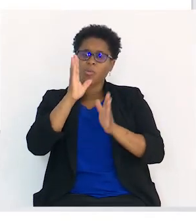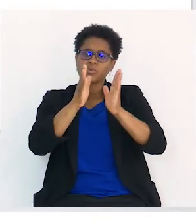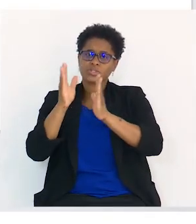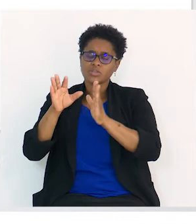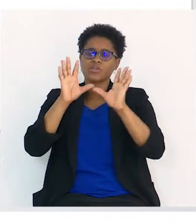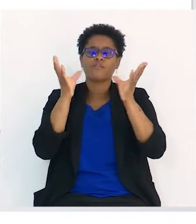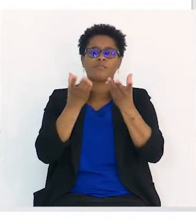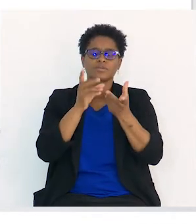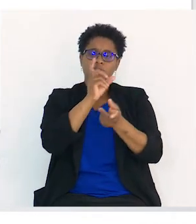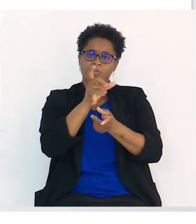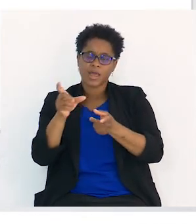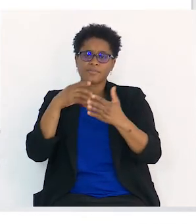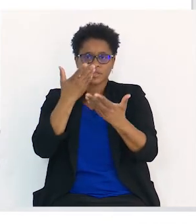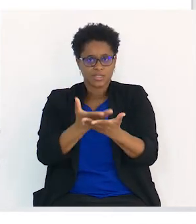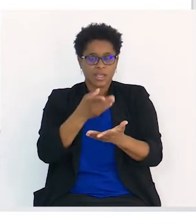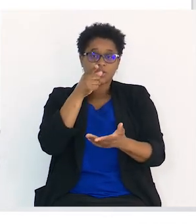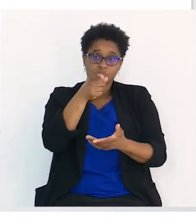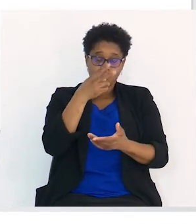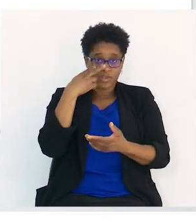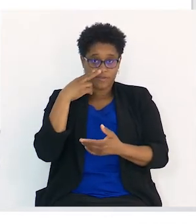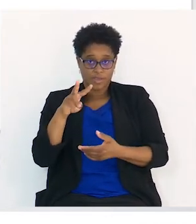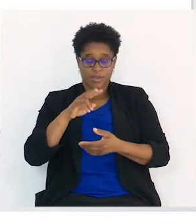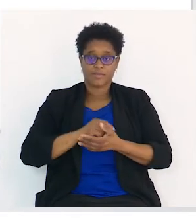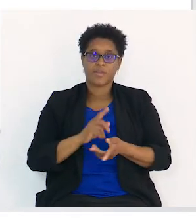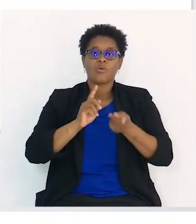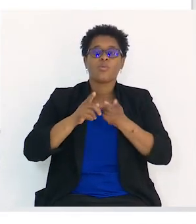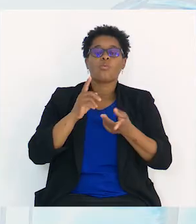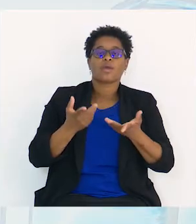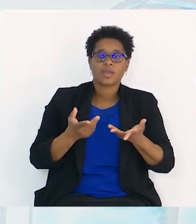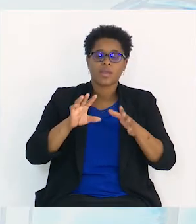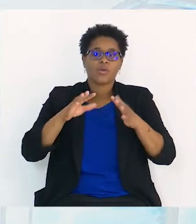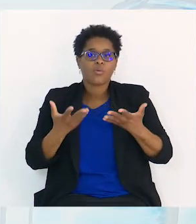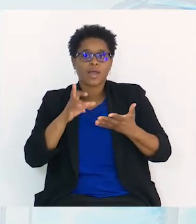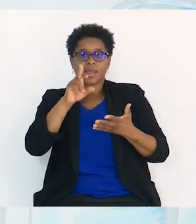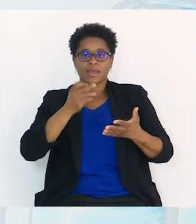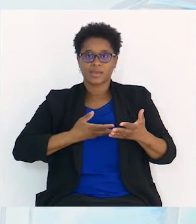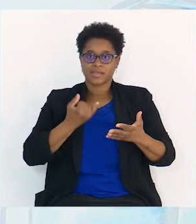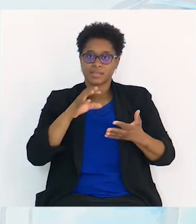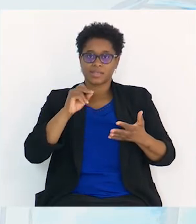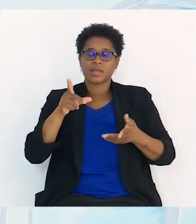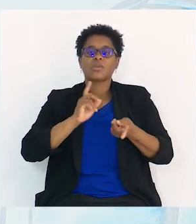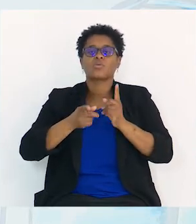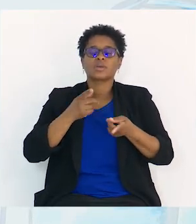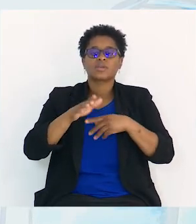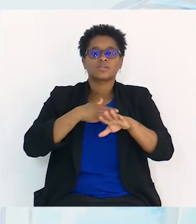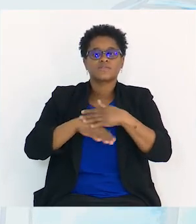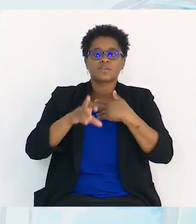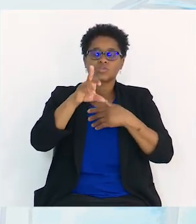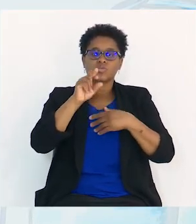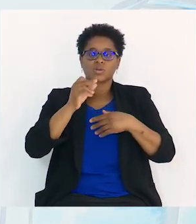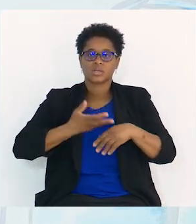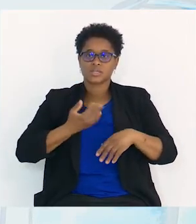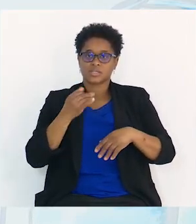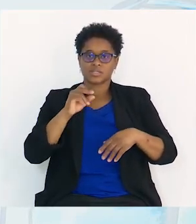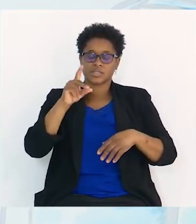palavras apresentadas. Tu vais ver qual é que é radical ou o que é que se fez com radical. Se